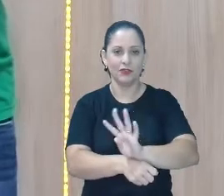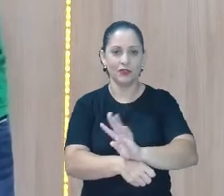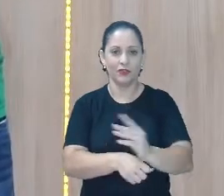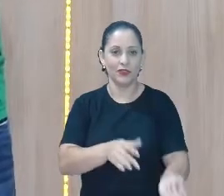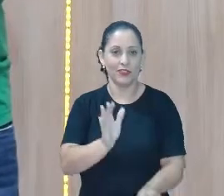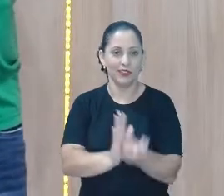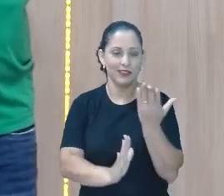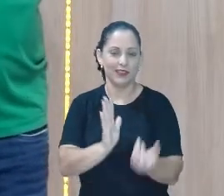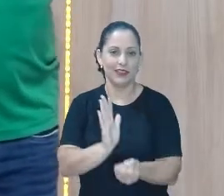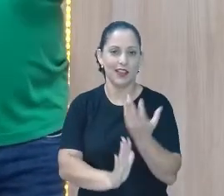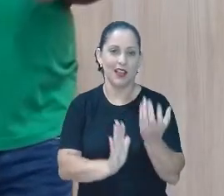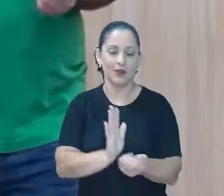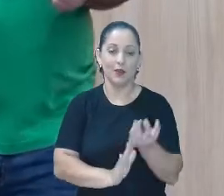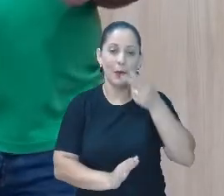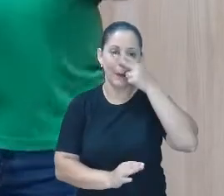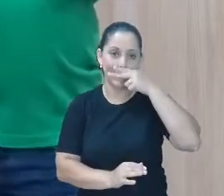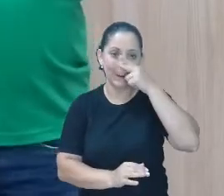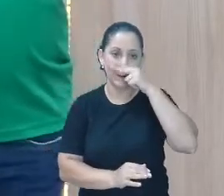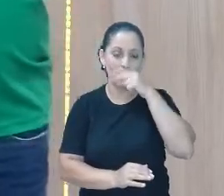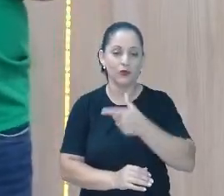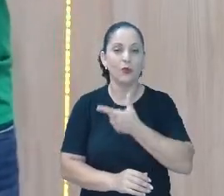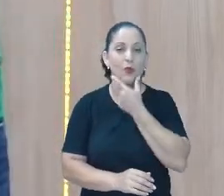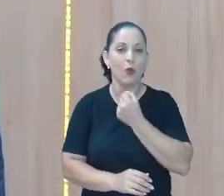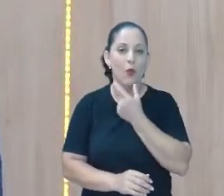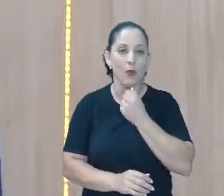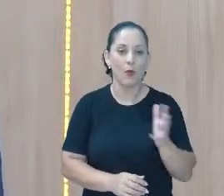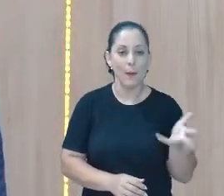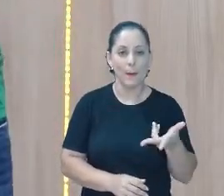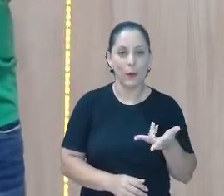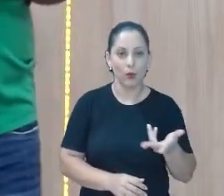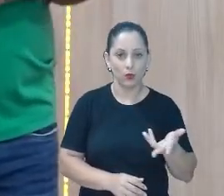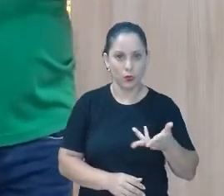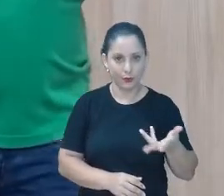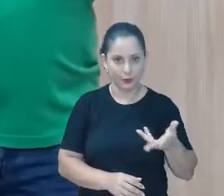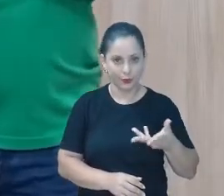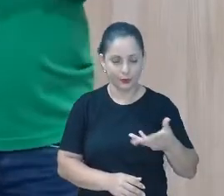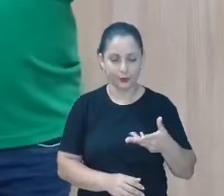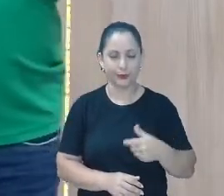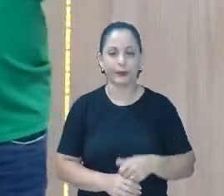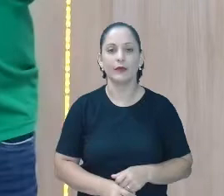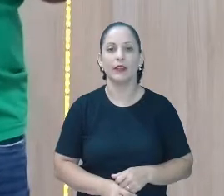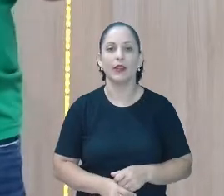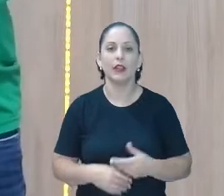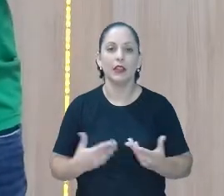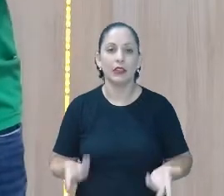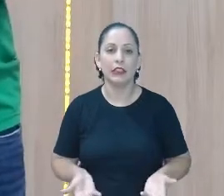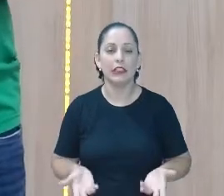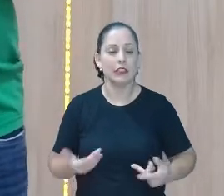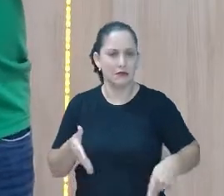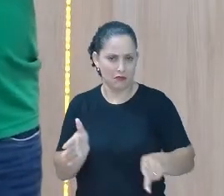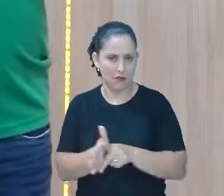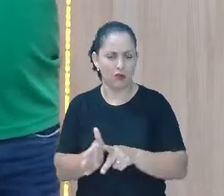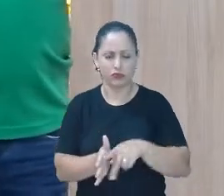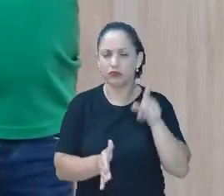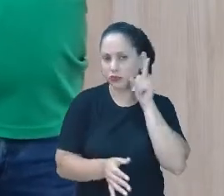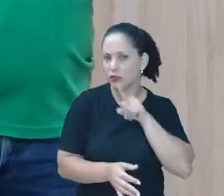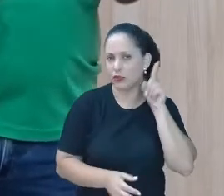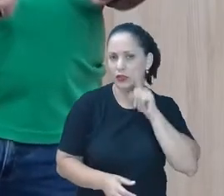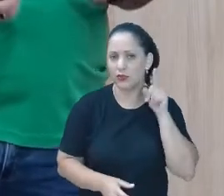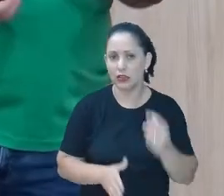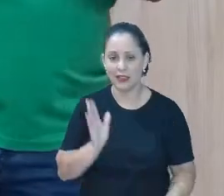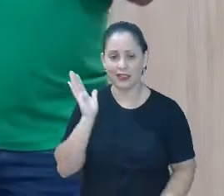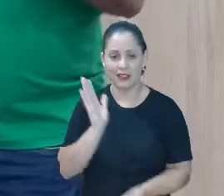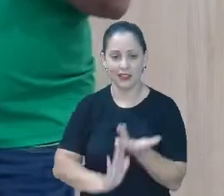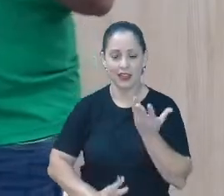produzidos por um mesmo diretor, um diretor, né, e ator norte-americano chamado de Clint Eastwood, e ele produziu